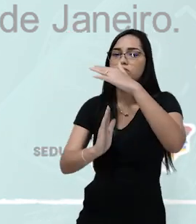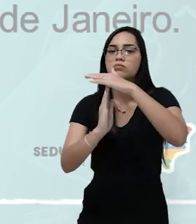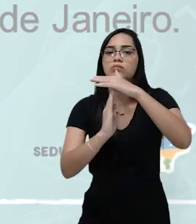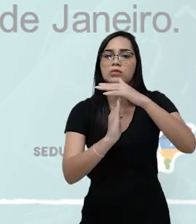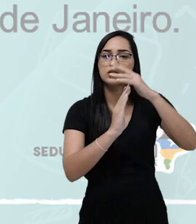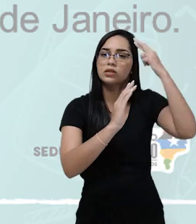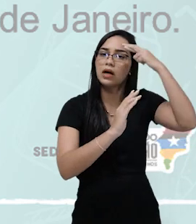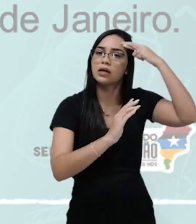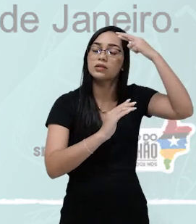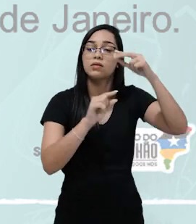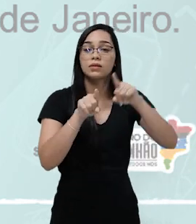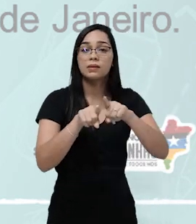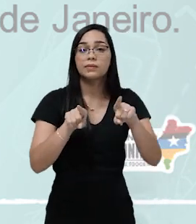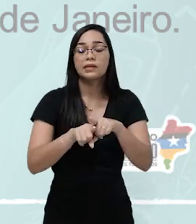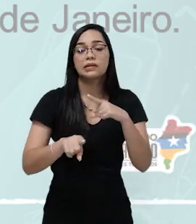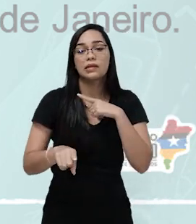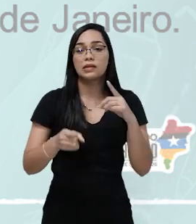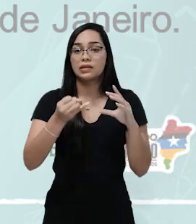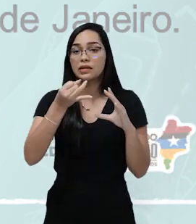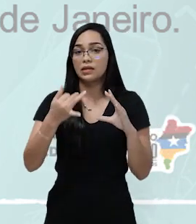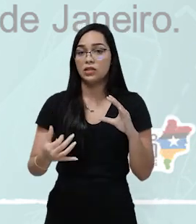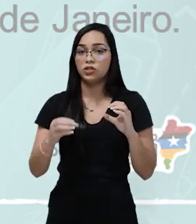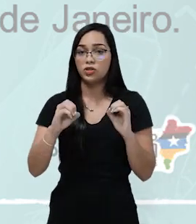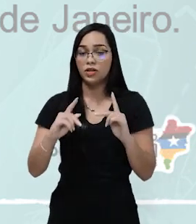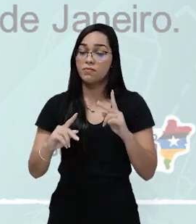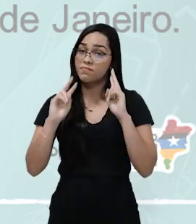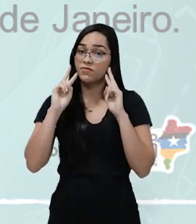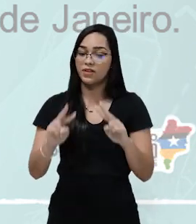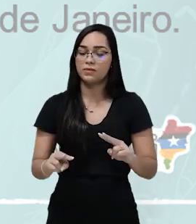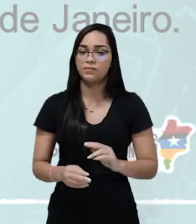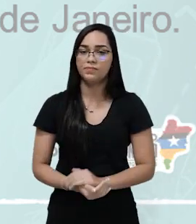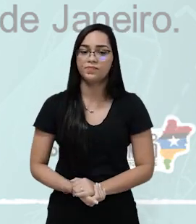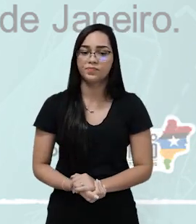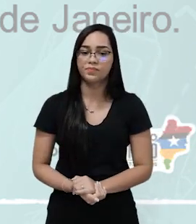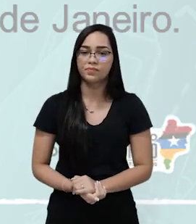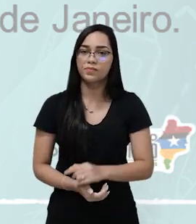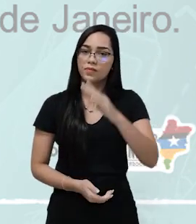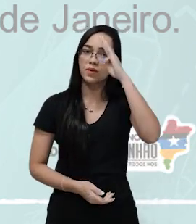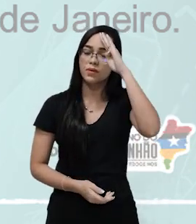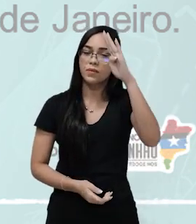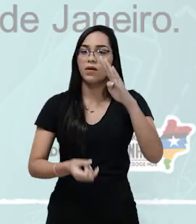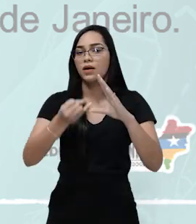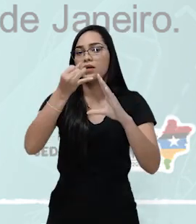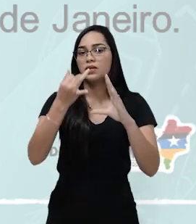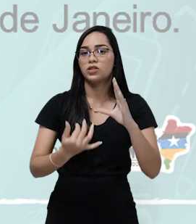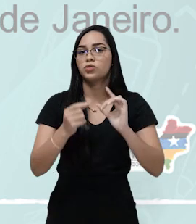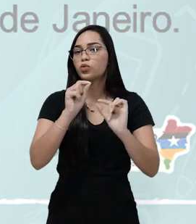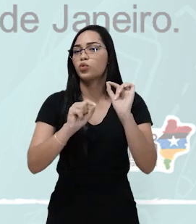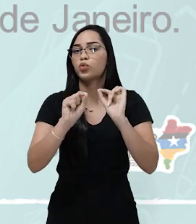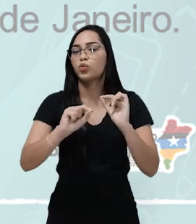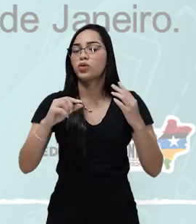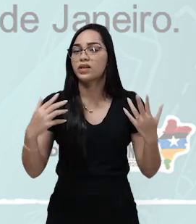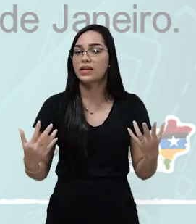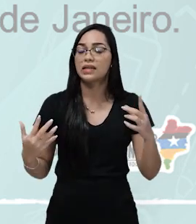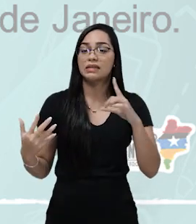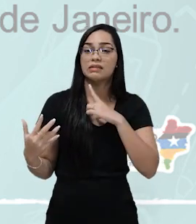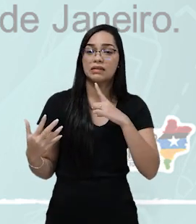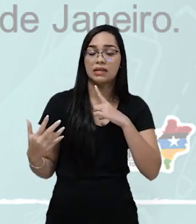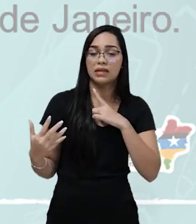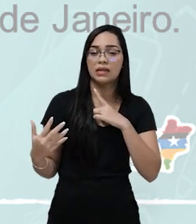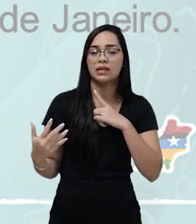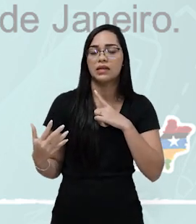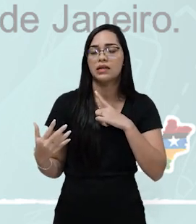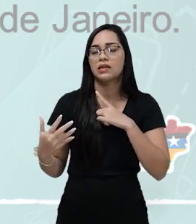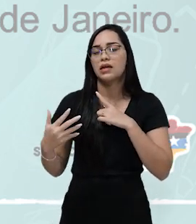E a gente também fala aqui ainda dessa característica, tá? Acompanha aí, ó. A principal característica do texto dramático é que a ação